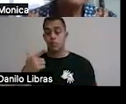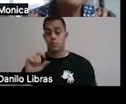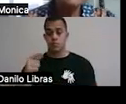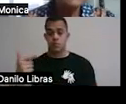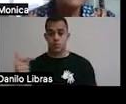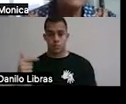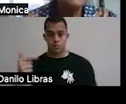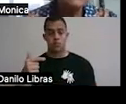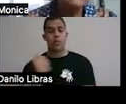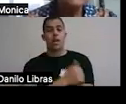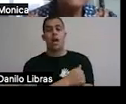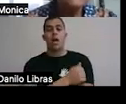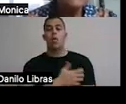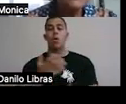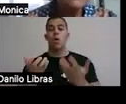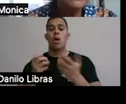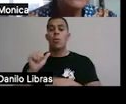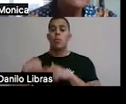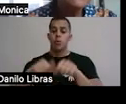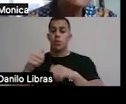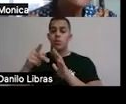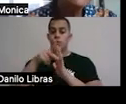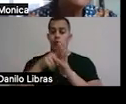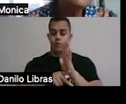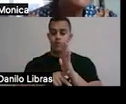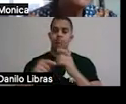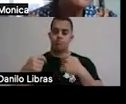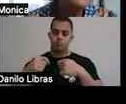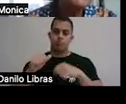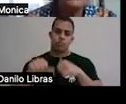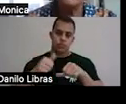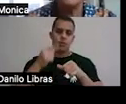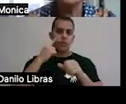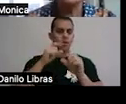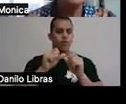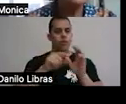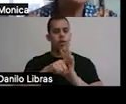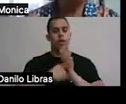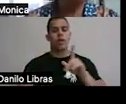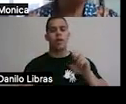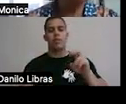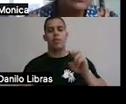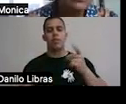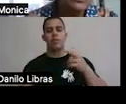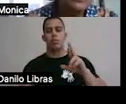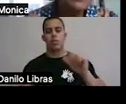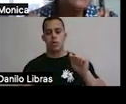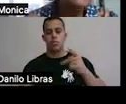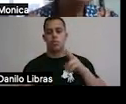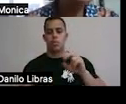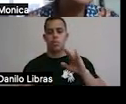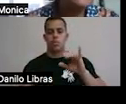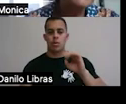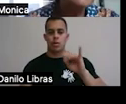mudar de projeto, cada ano tem que mudar de projeto, e decidiram fazer uma levedura probiótica anti-envelhecimento.